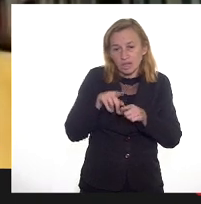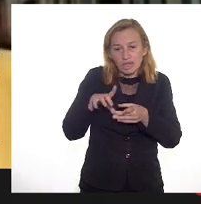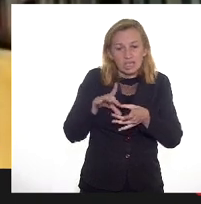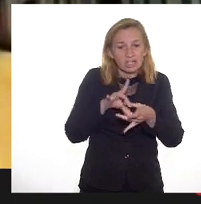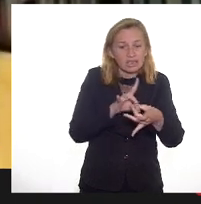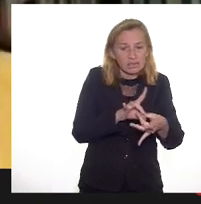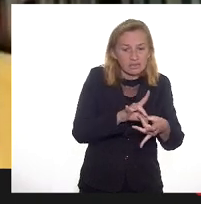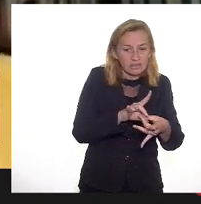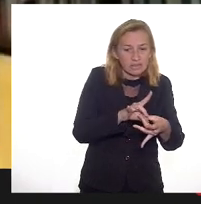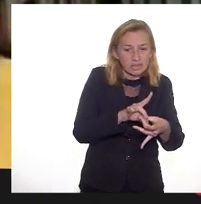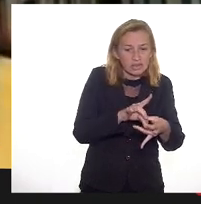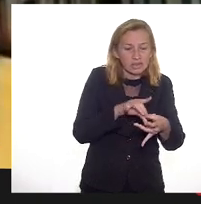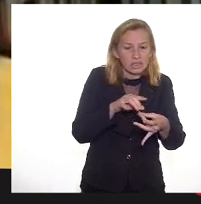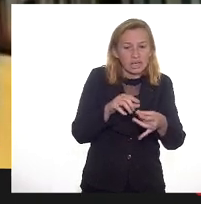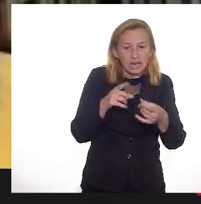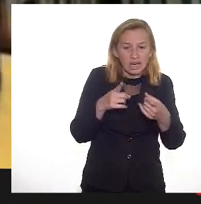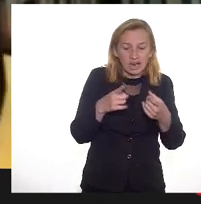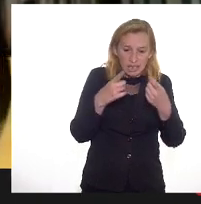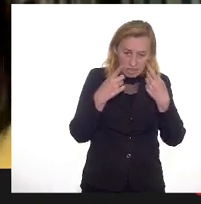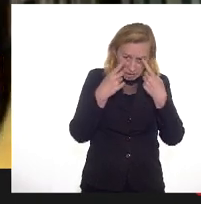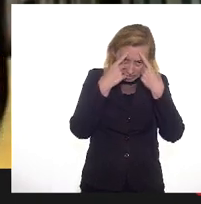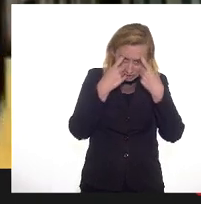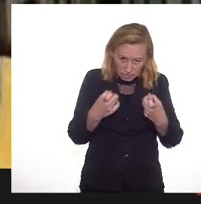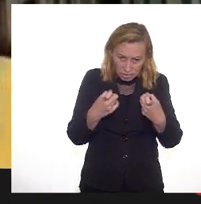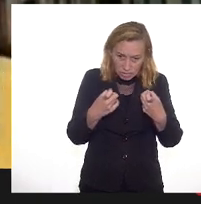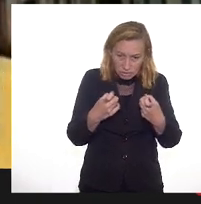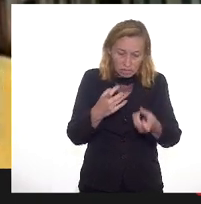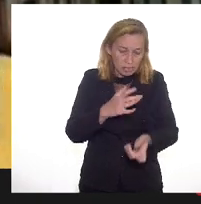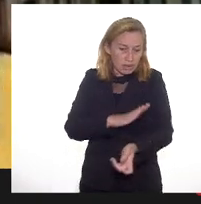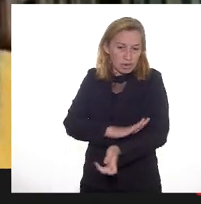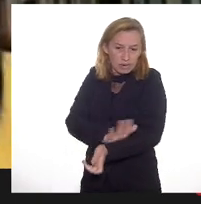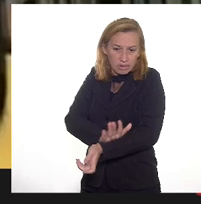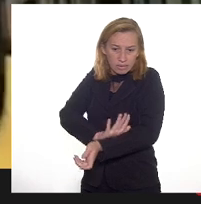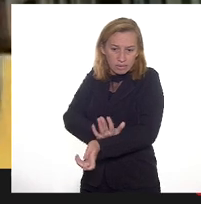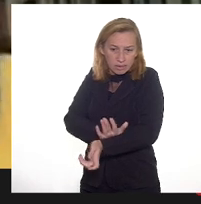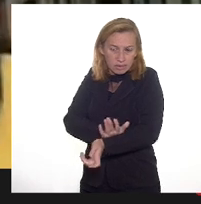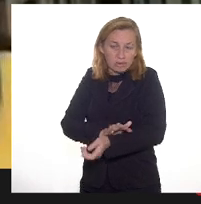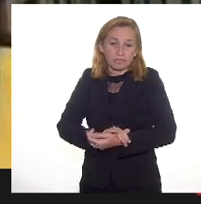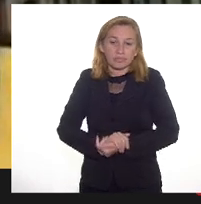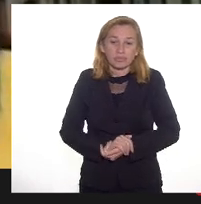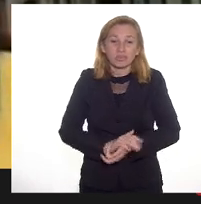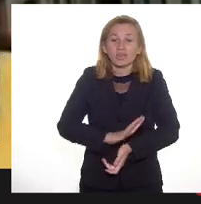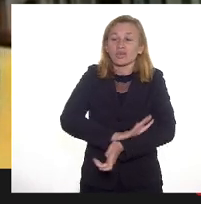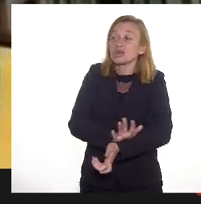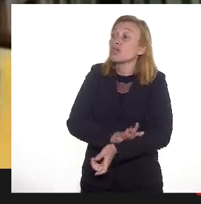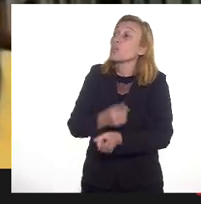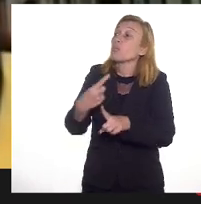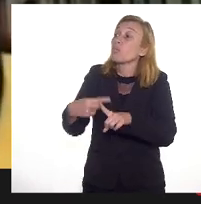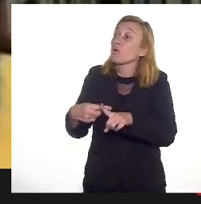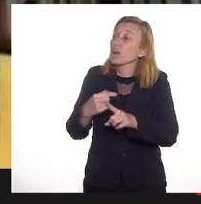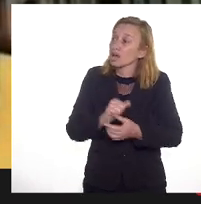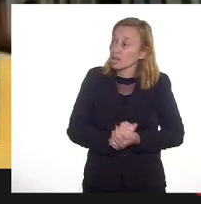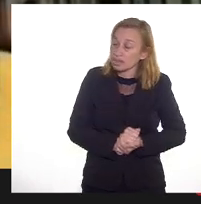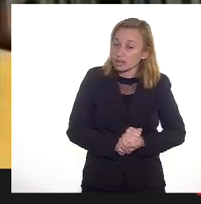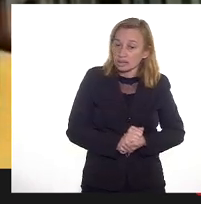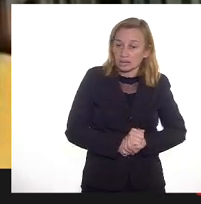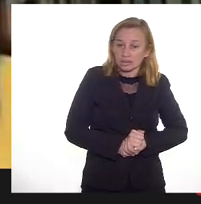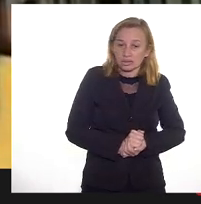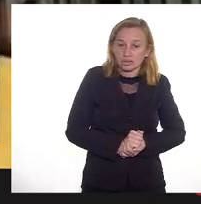vinculavam essas agressões ao racismo. E ao racismo por quê? Porque